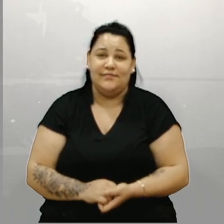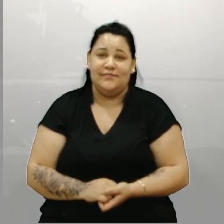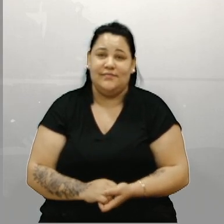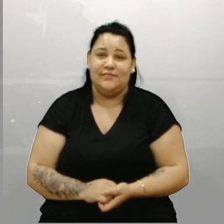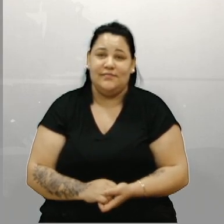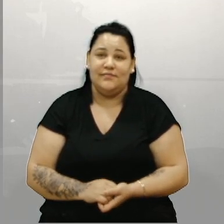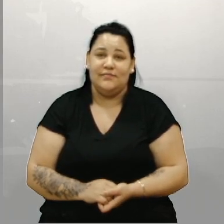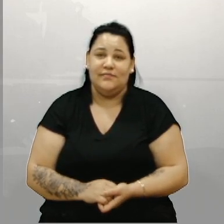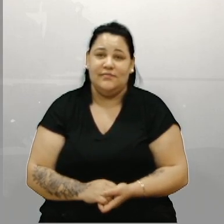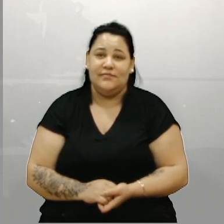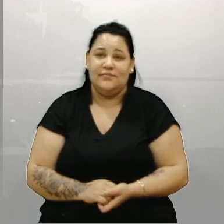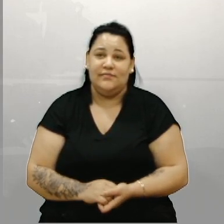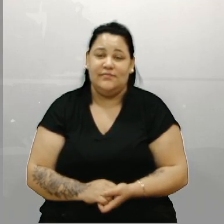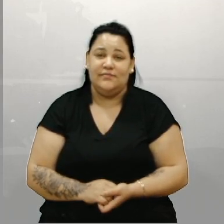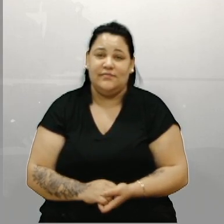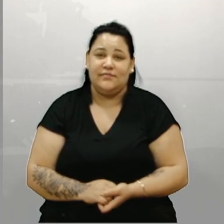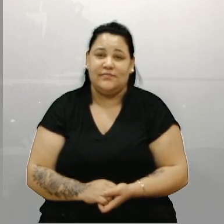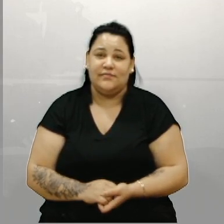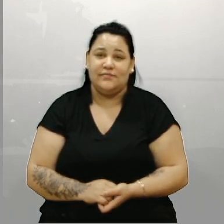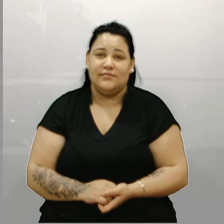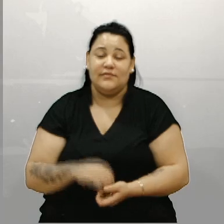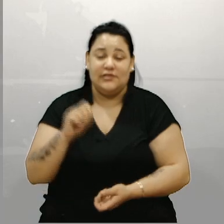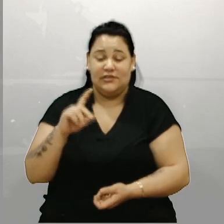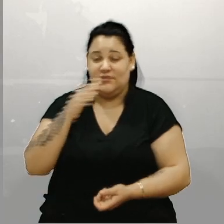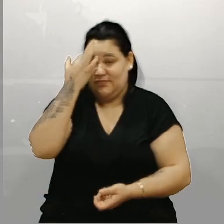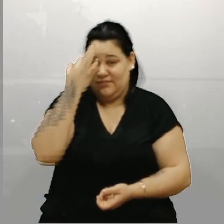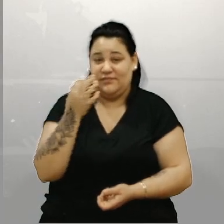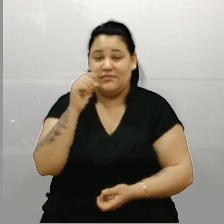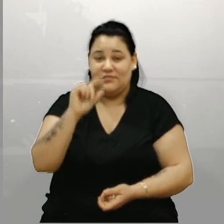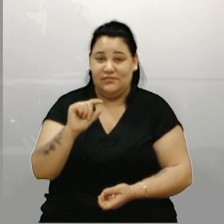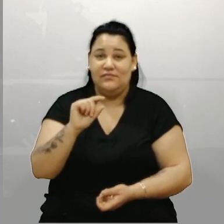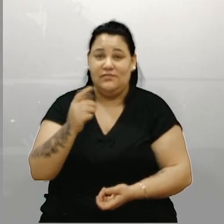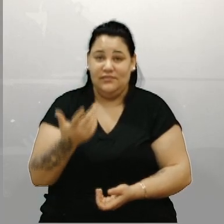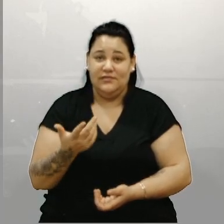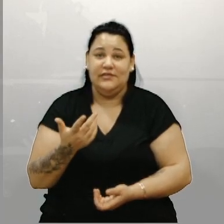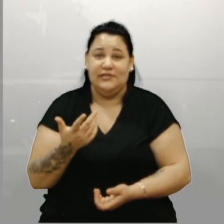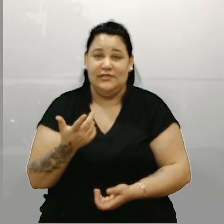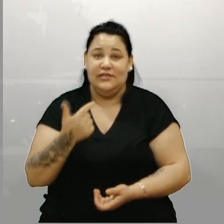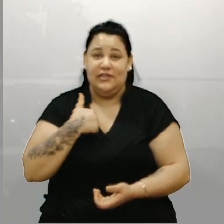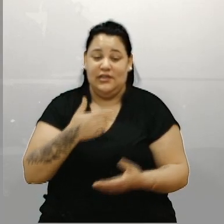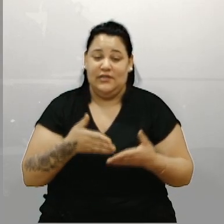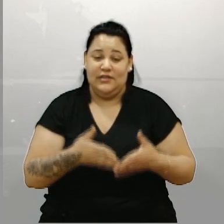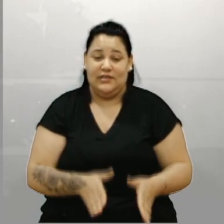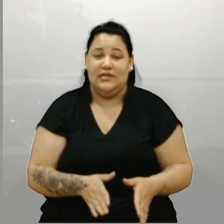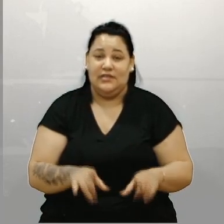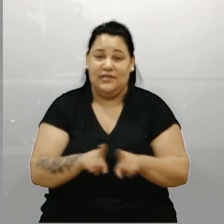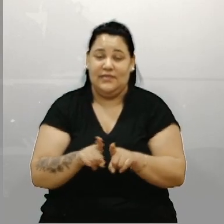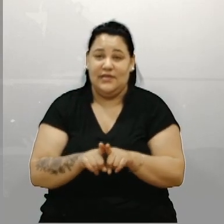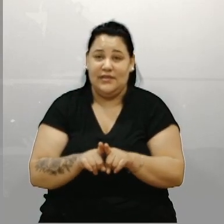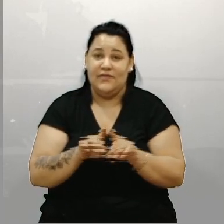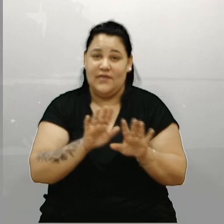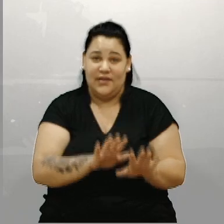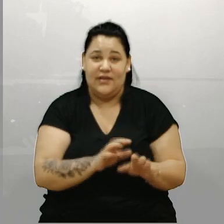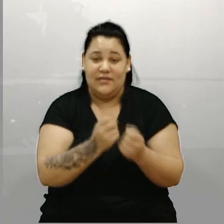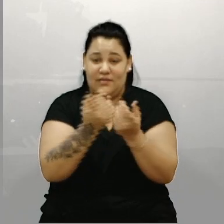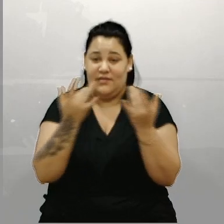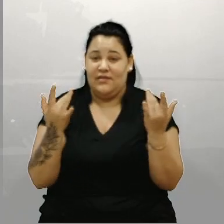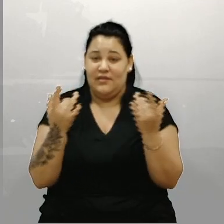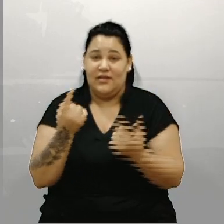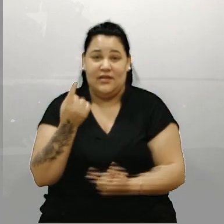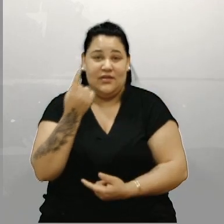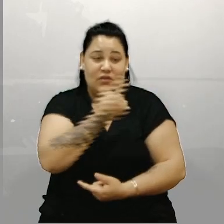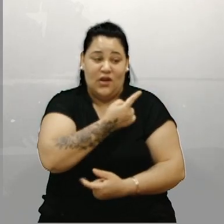ferrado estropia. Quem entende um pouquinho, que ficou lá no tempo... que eu nasci lá no campo, fiquei muito tempo lá no campo, né? Então, isso aí na